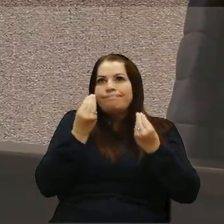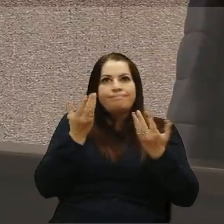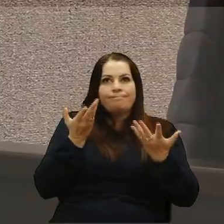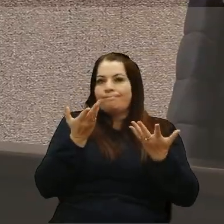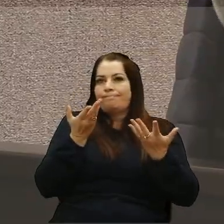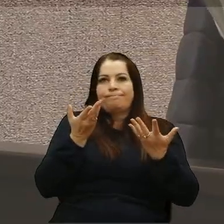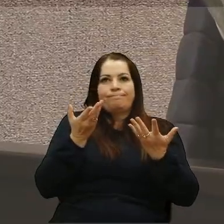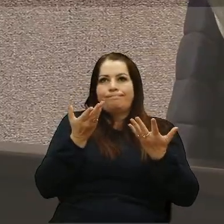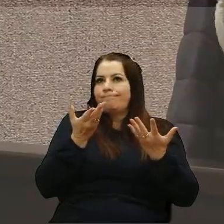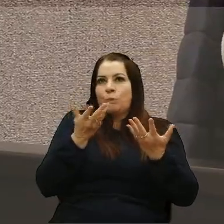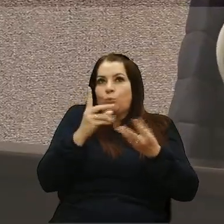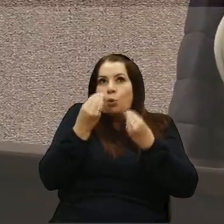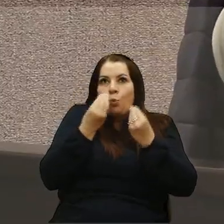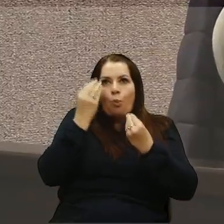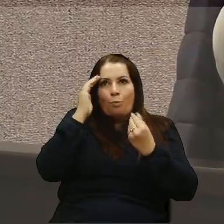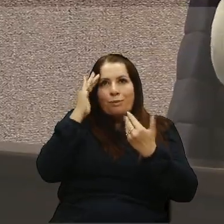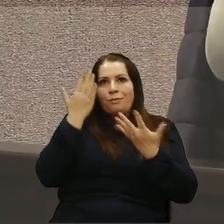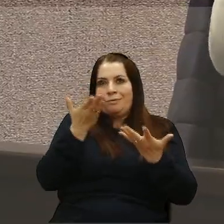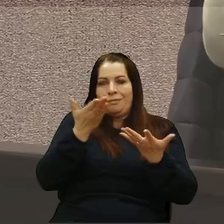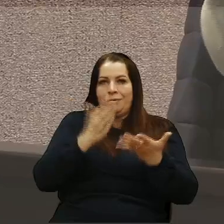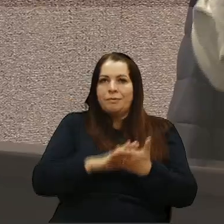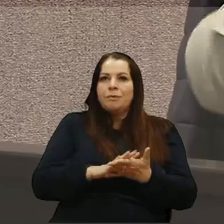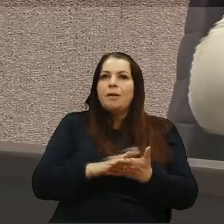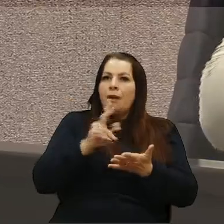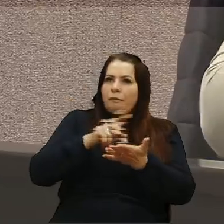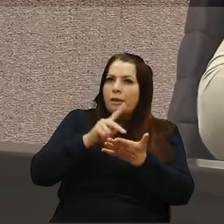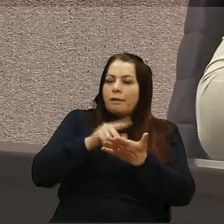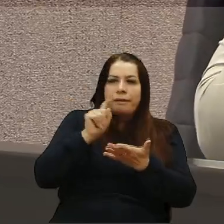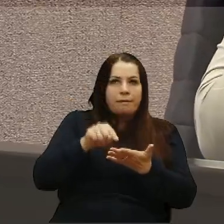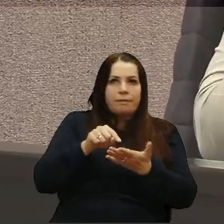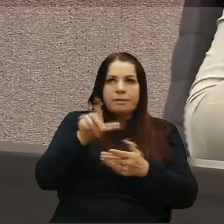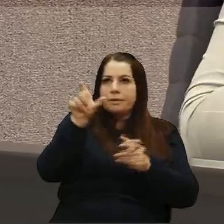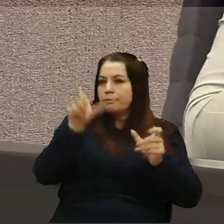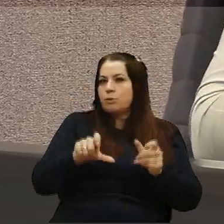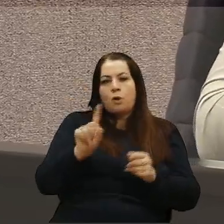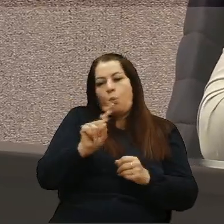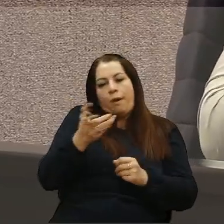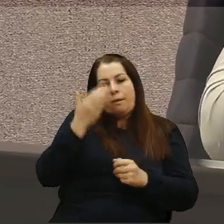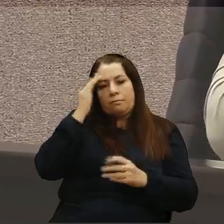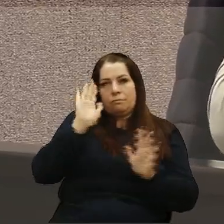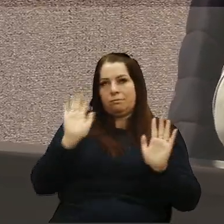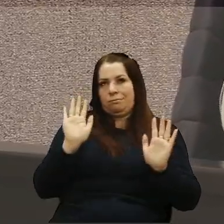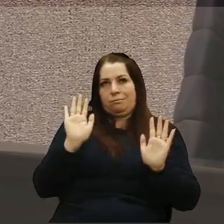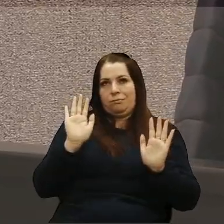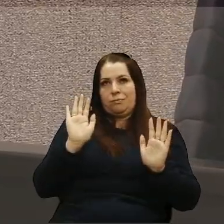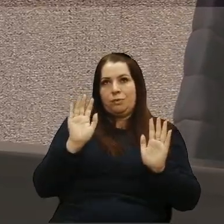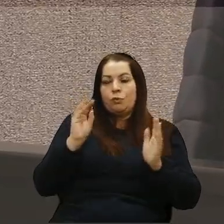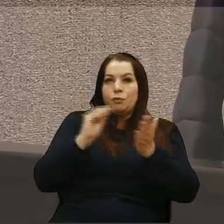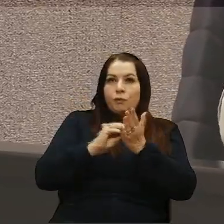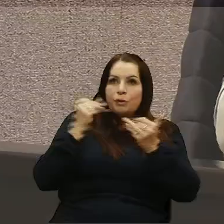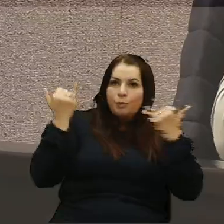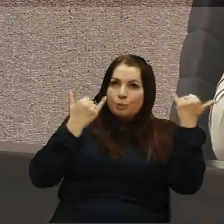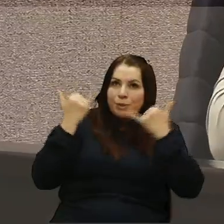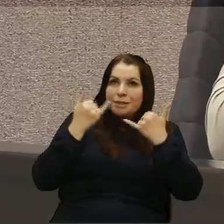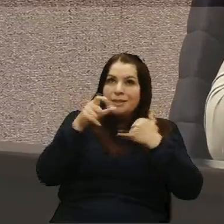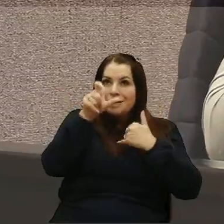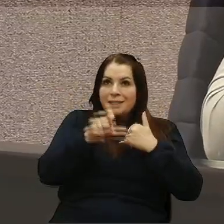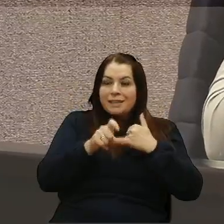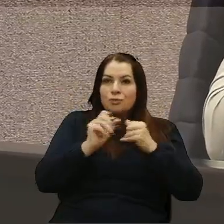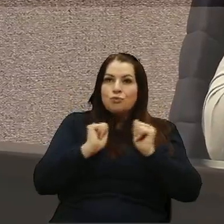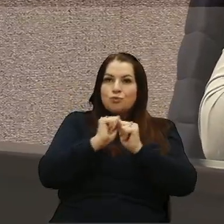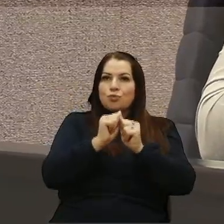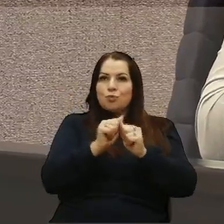o descabimento que existe. Então, assim, a verdade é, as pessoas não querem entender. E quando a desinformação parte de quem está em figura